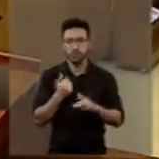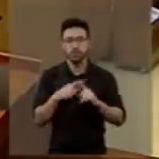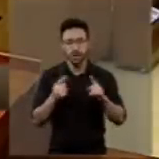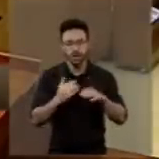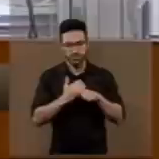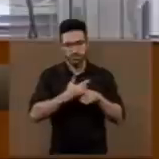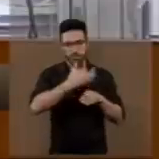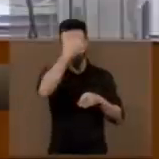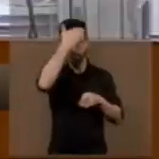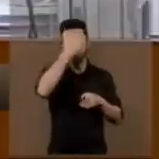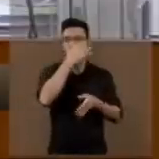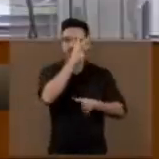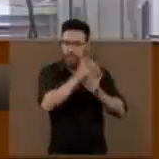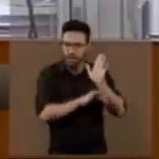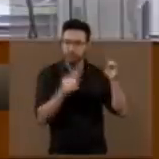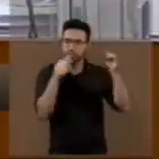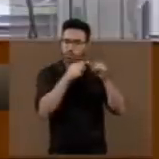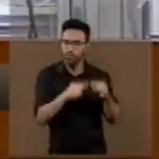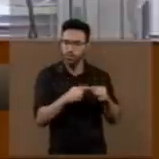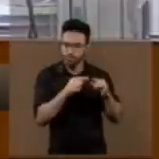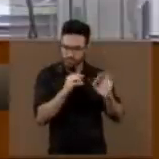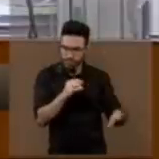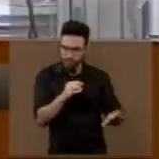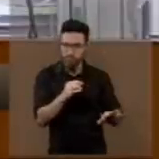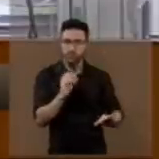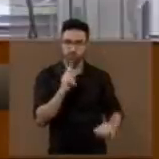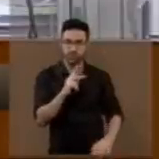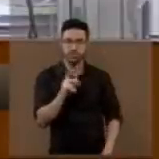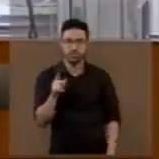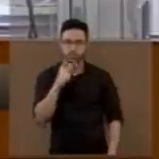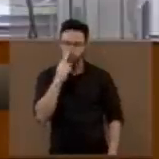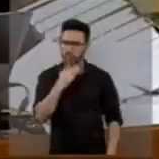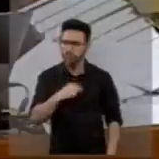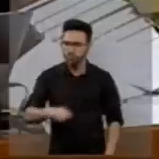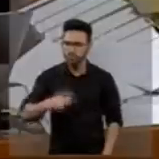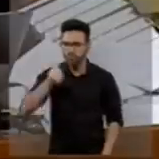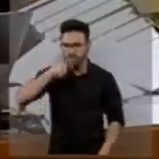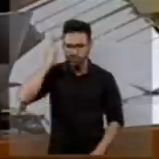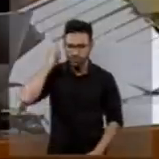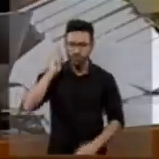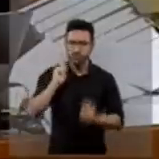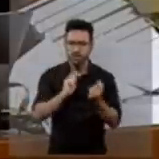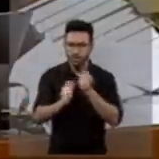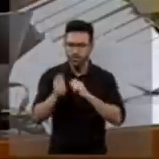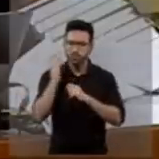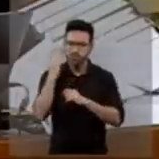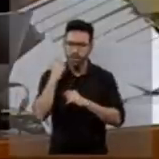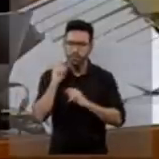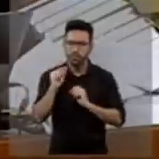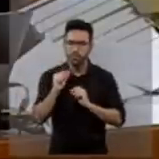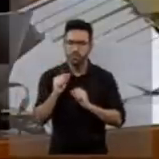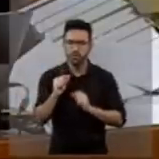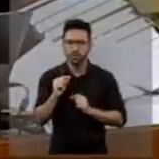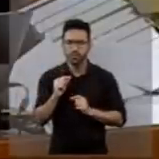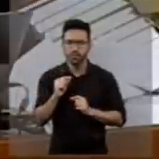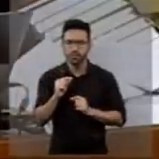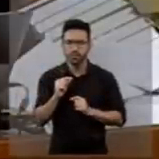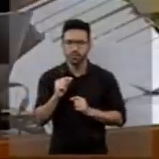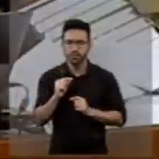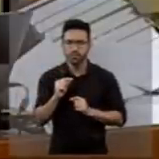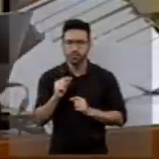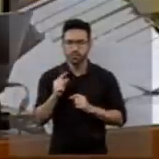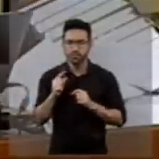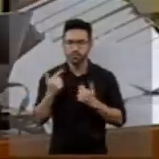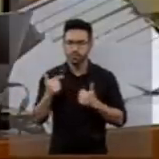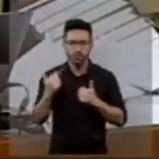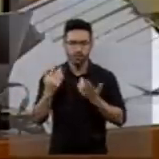demais, diferente do ministro. Exatamente. Não, eu tenho a impressão que o ministro Alexandre reajustou, entende que o procedimento impugnado não fere